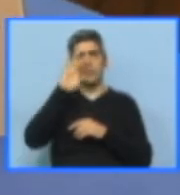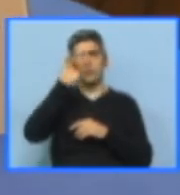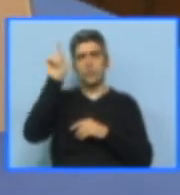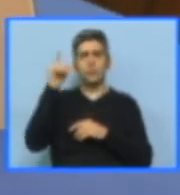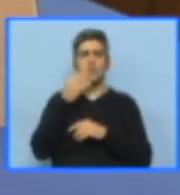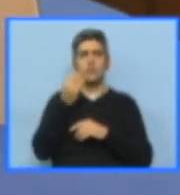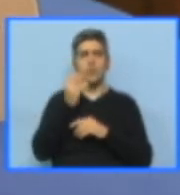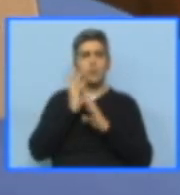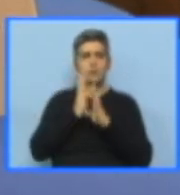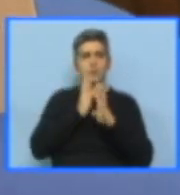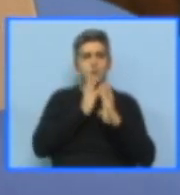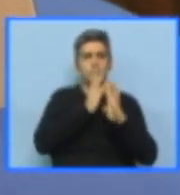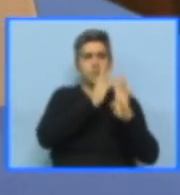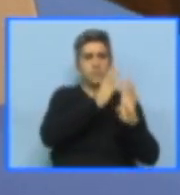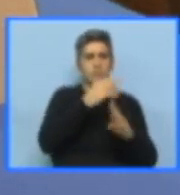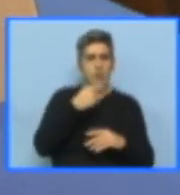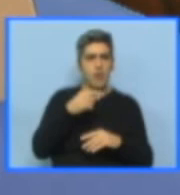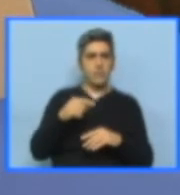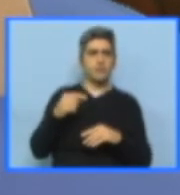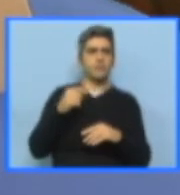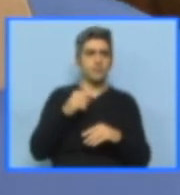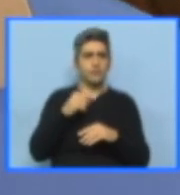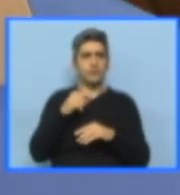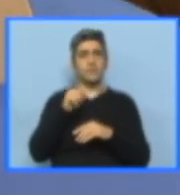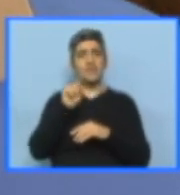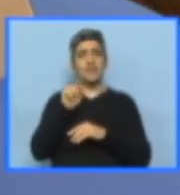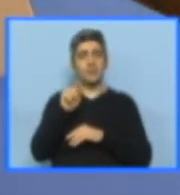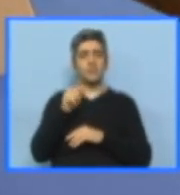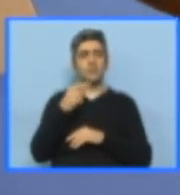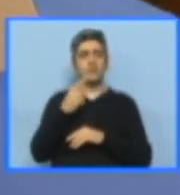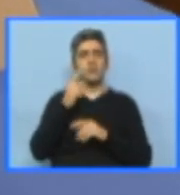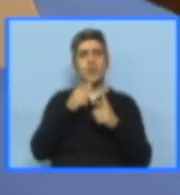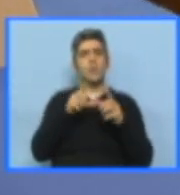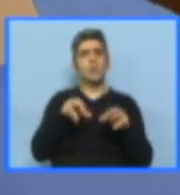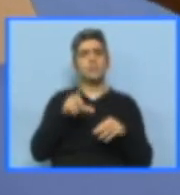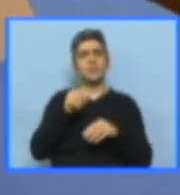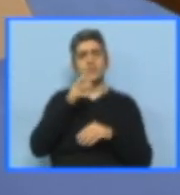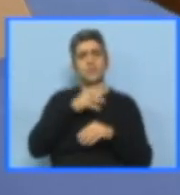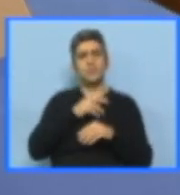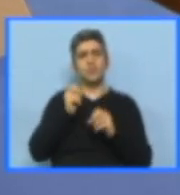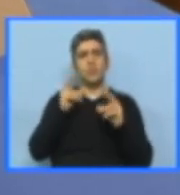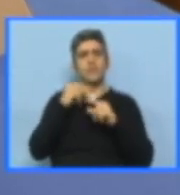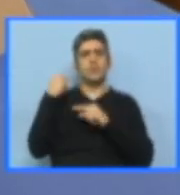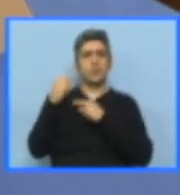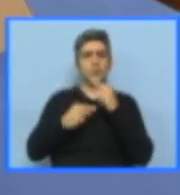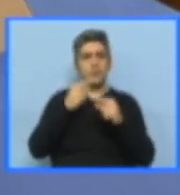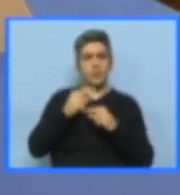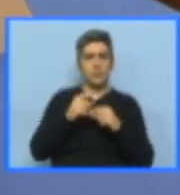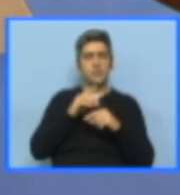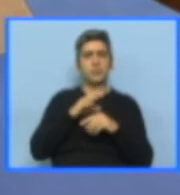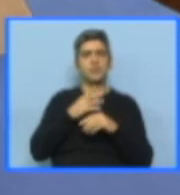jovens peregrinarem, não é? E aí há aqui uma linguagem que também diz às novas gerações, apesar